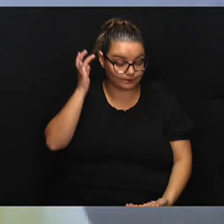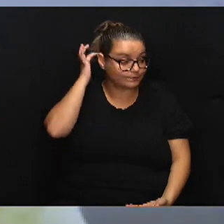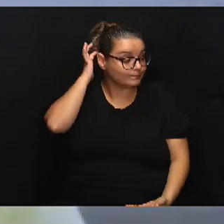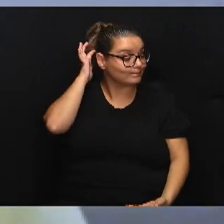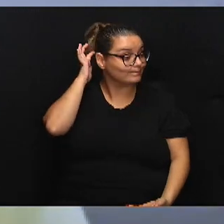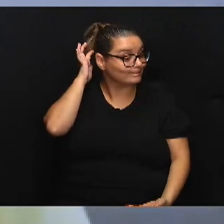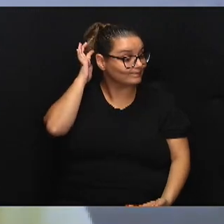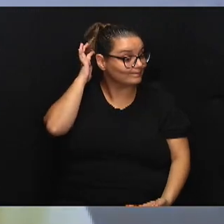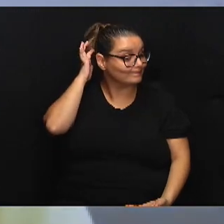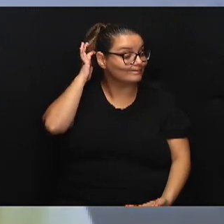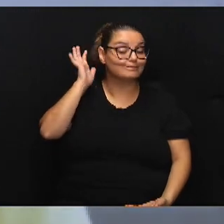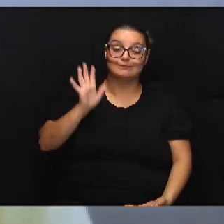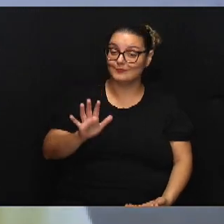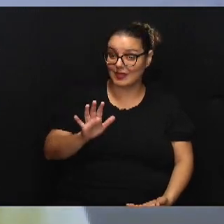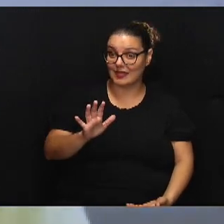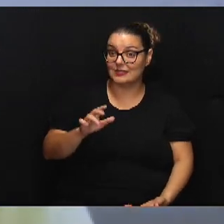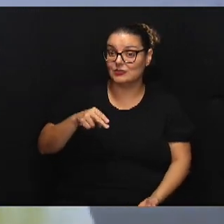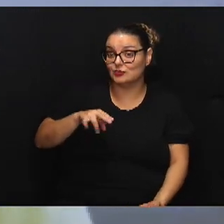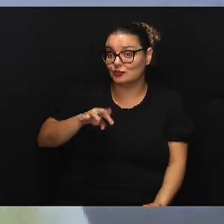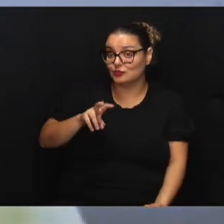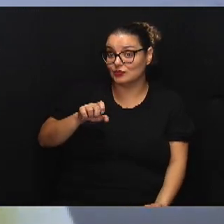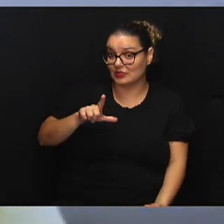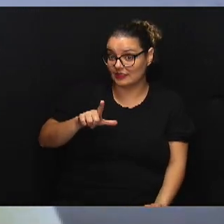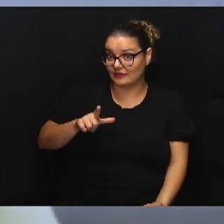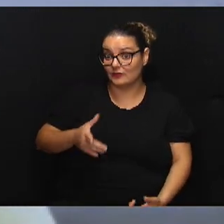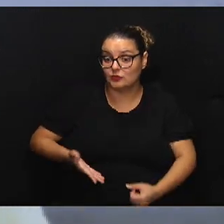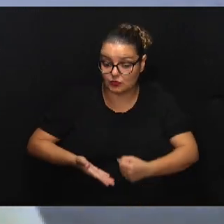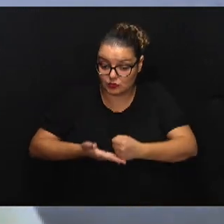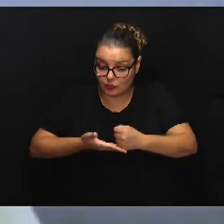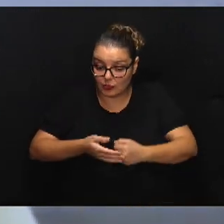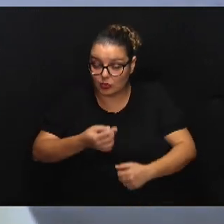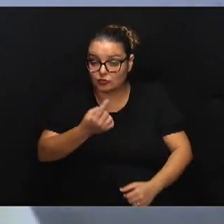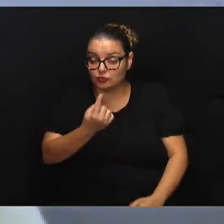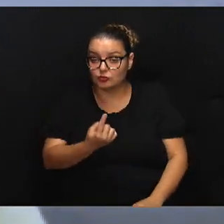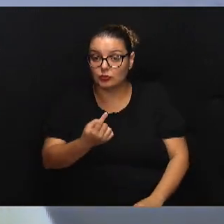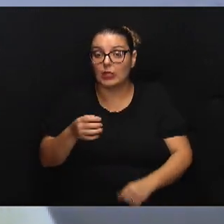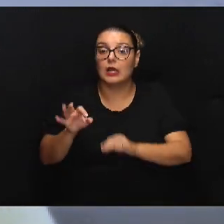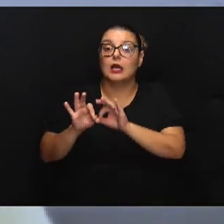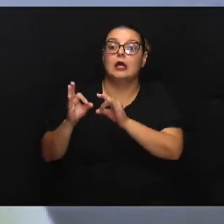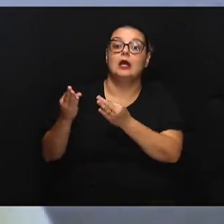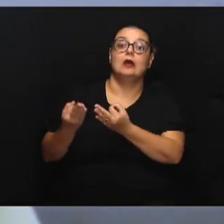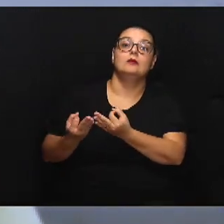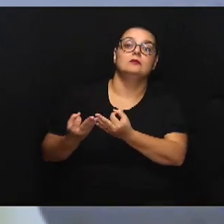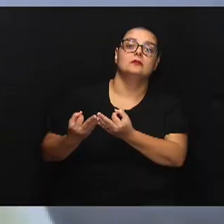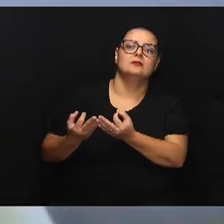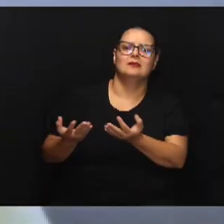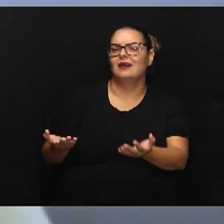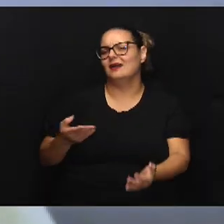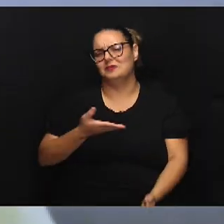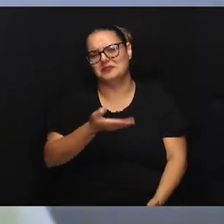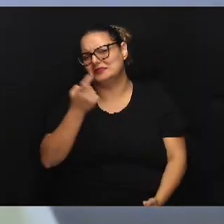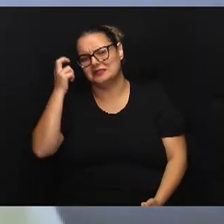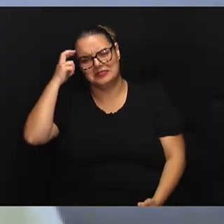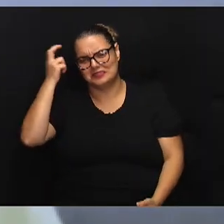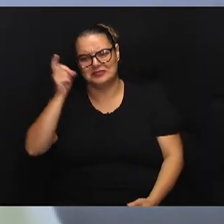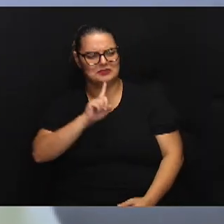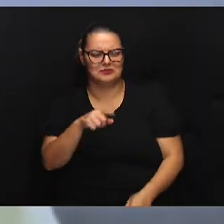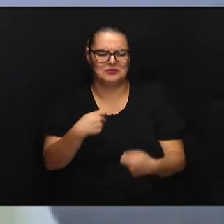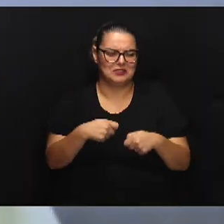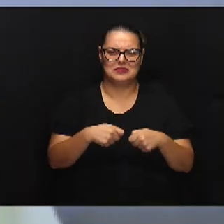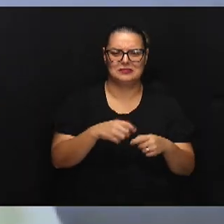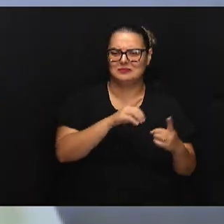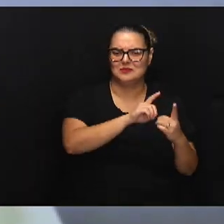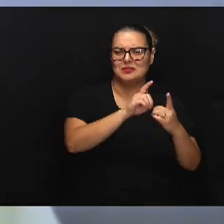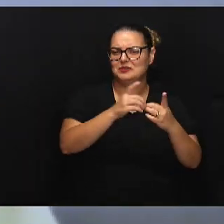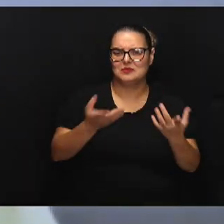muitas vezes, por ser um nível de suporte 1, a família fala, mas ele é inteligente, ele não precisa de